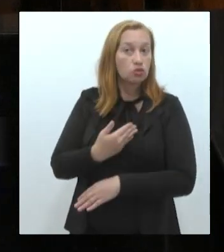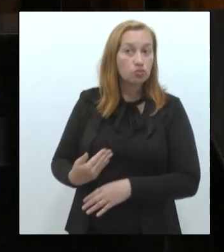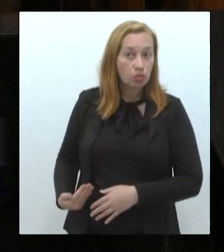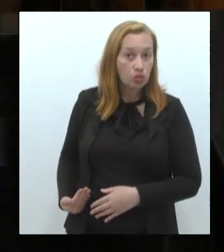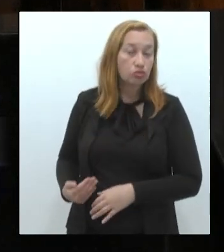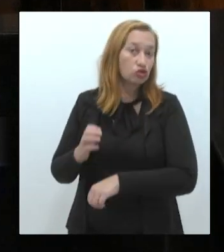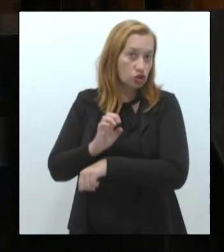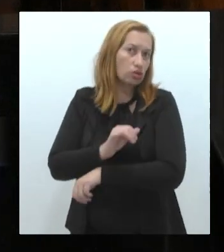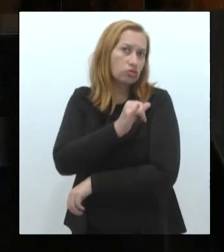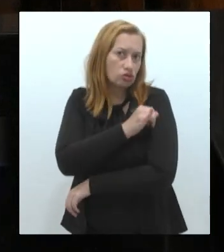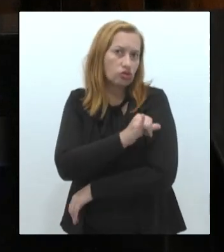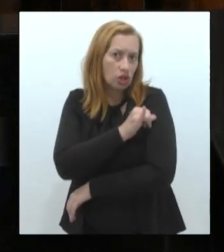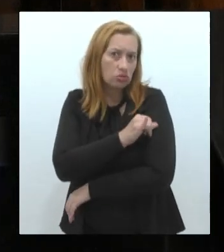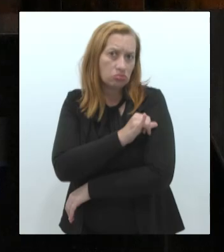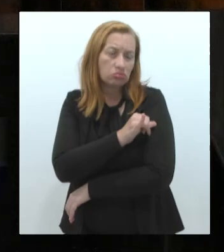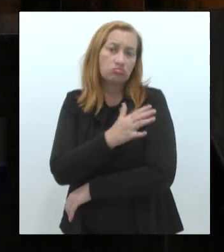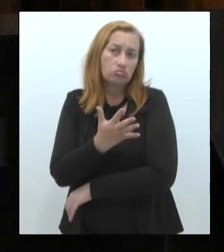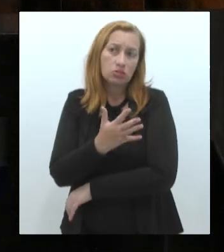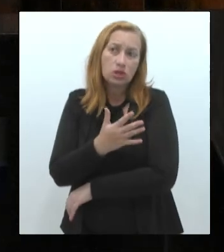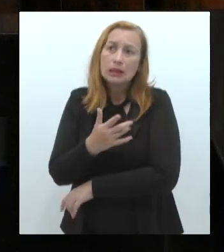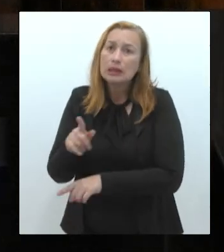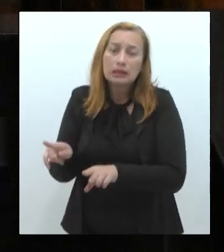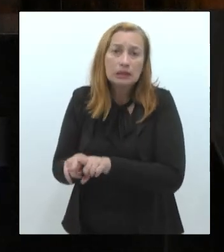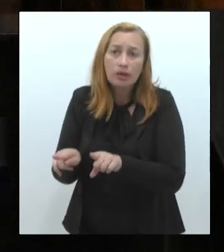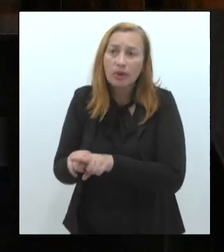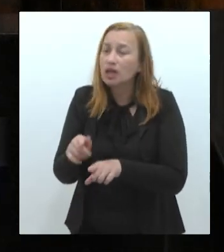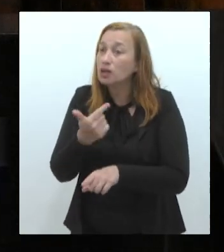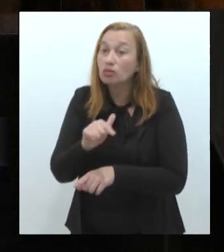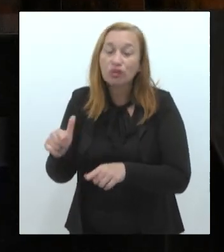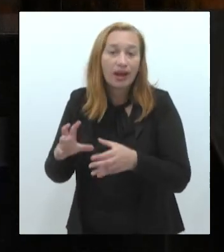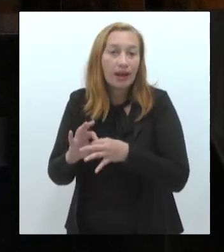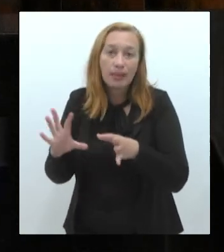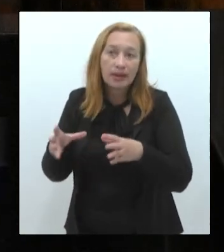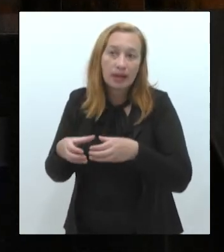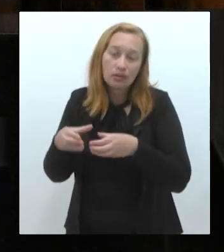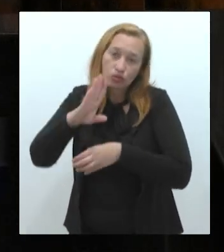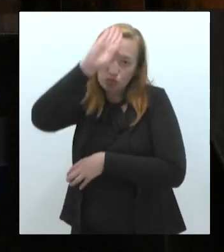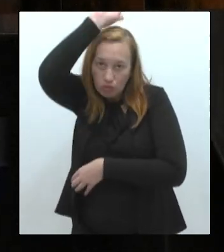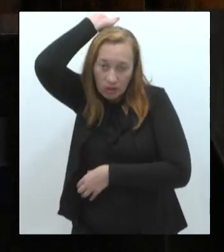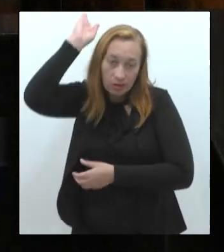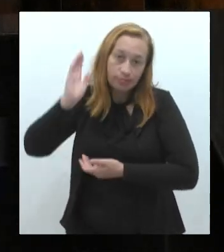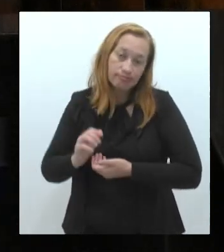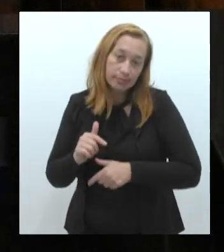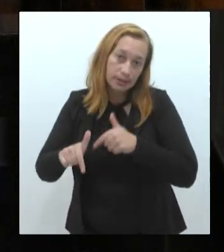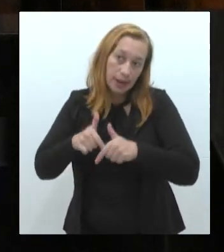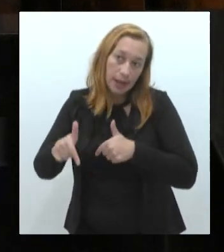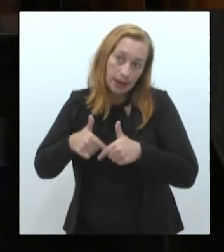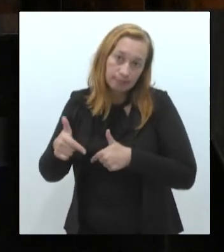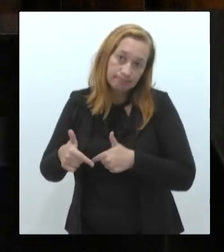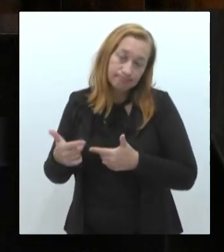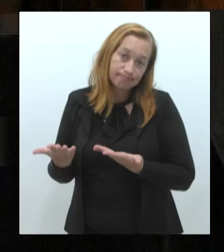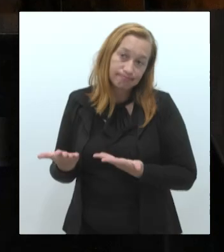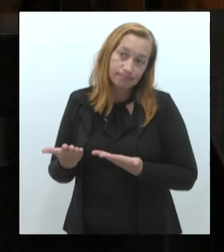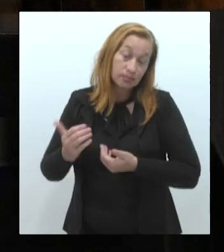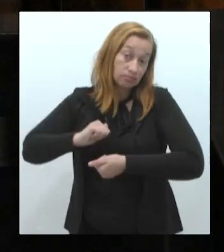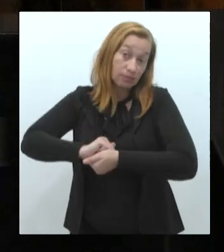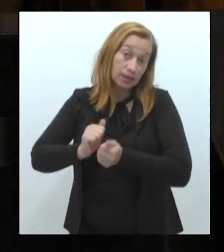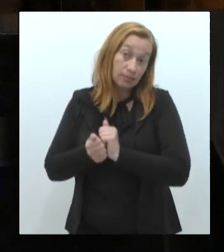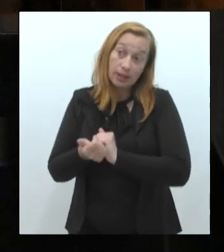do Estado do Rio de Janeiro, que também não tem licença para funcionar do Corpo Bombeiro, porque não estão aparelhados para